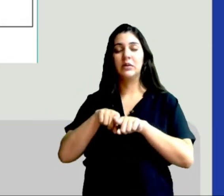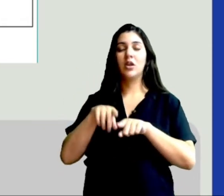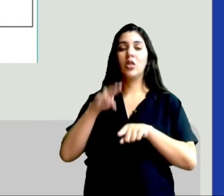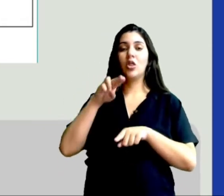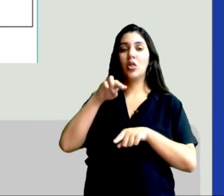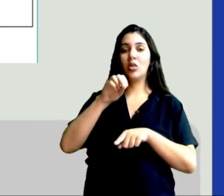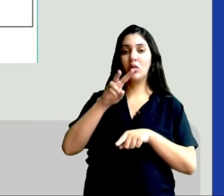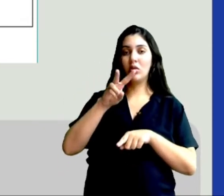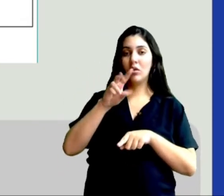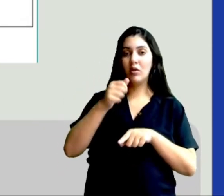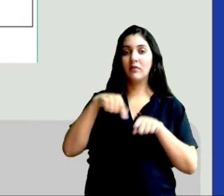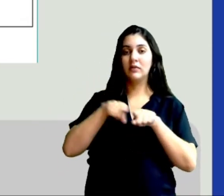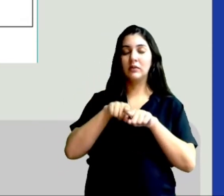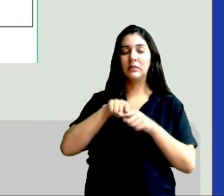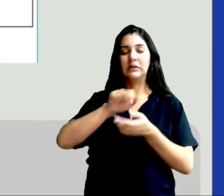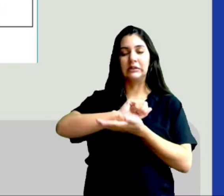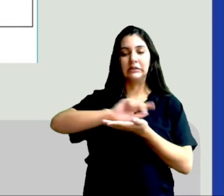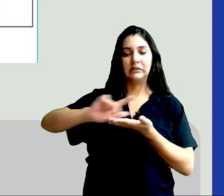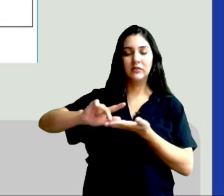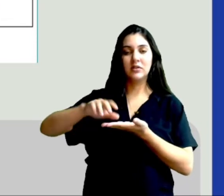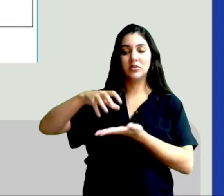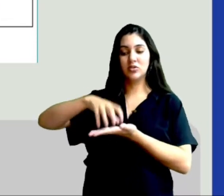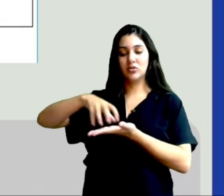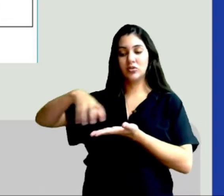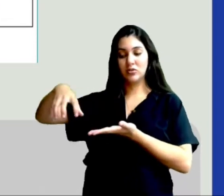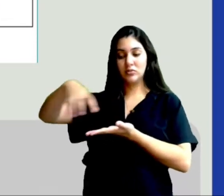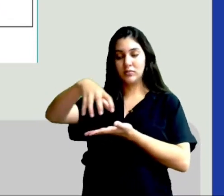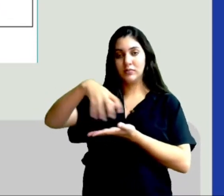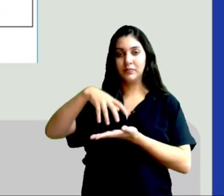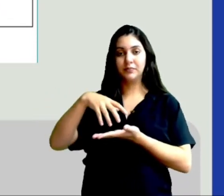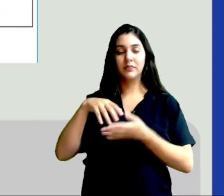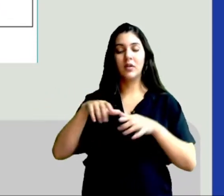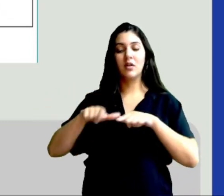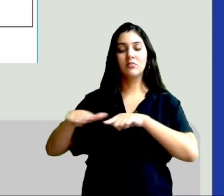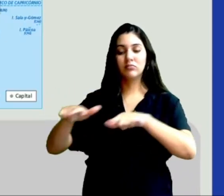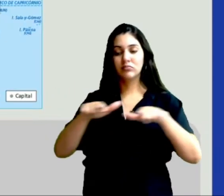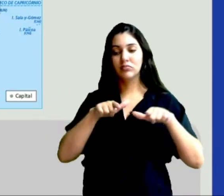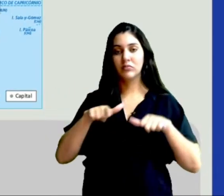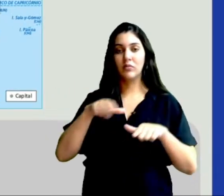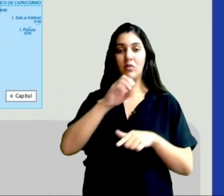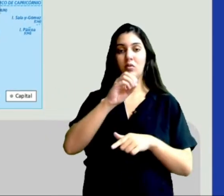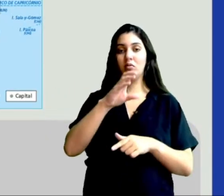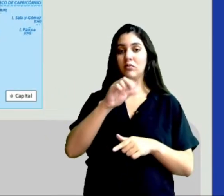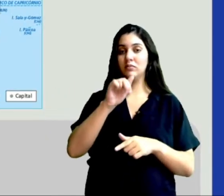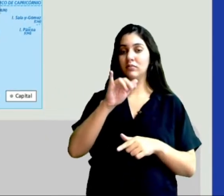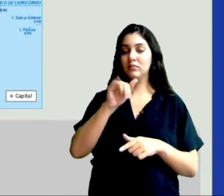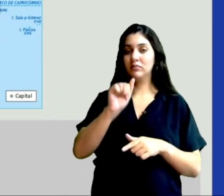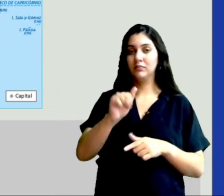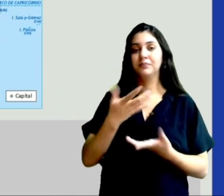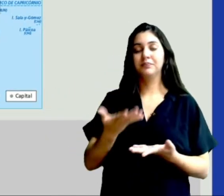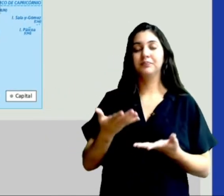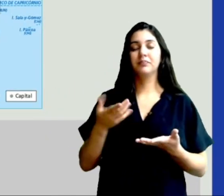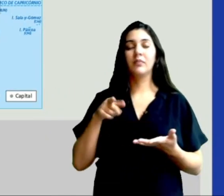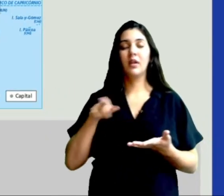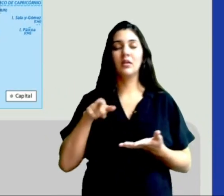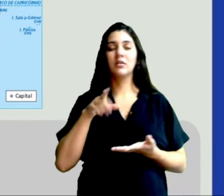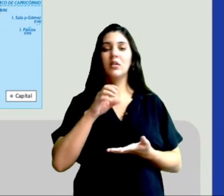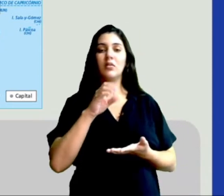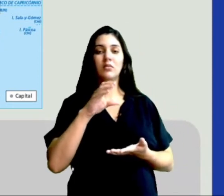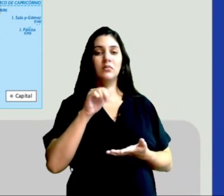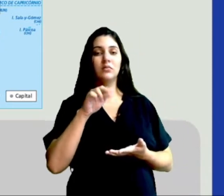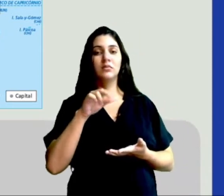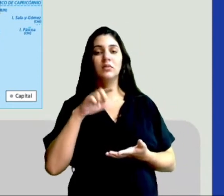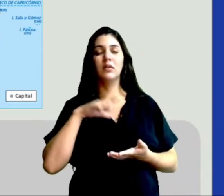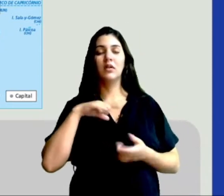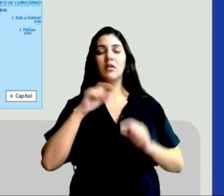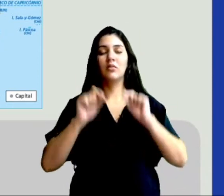Zelândia e dos arquipélagos de ilhas restantes. Né, essa distribuição do território da Oceania. Então, a Oceania, ela